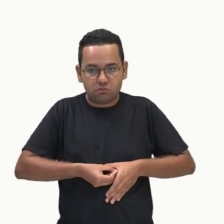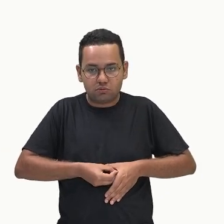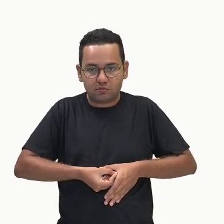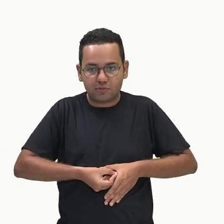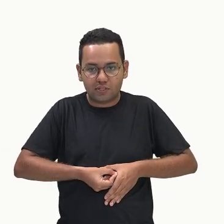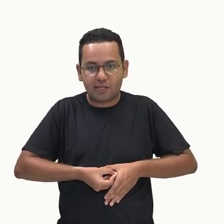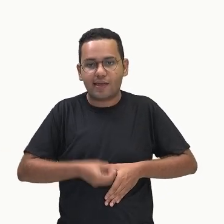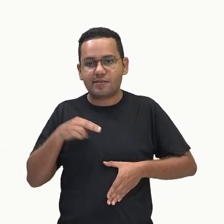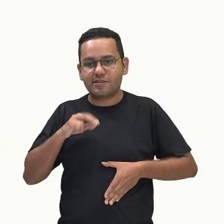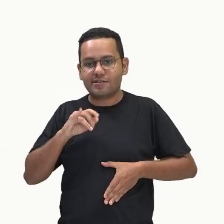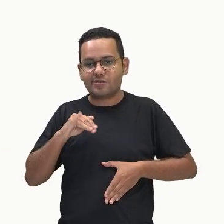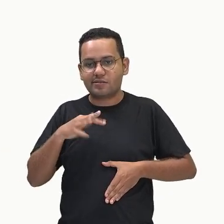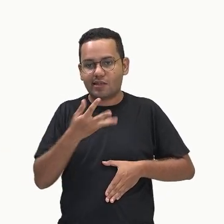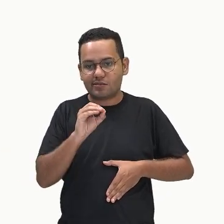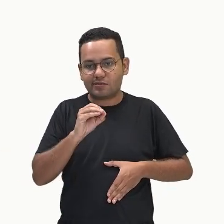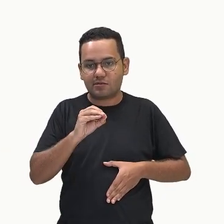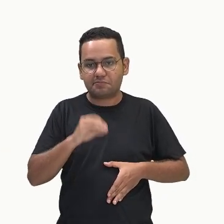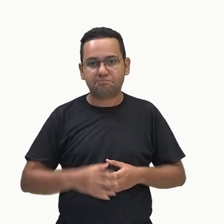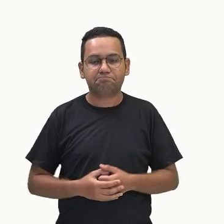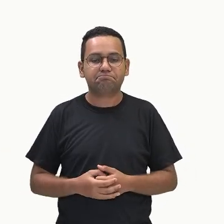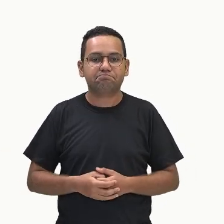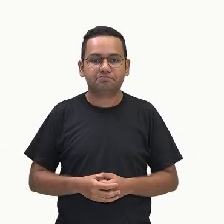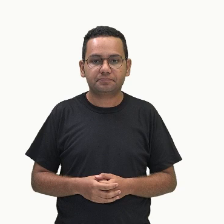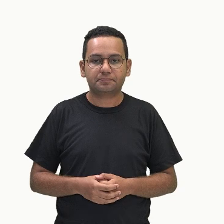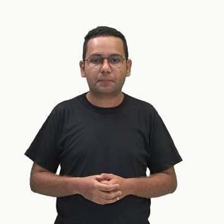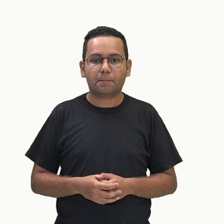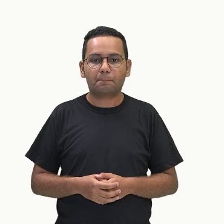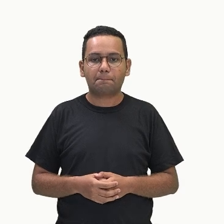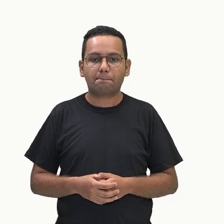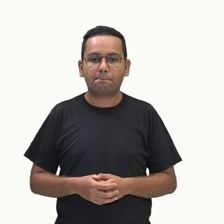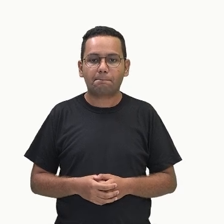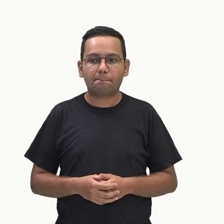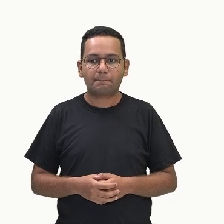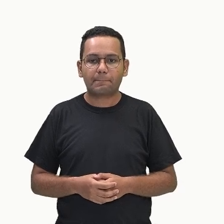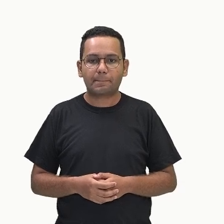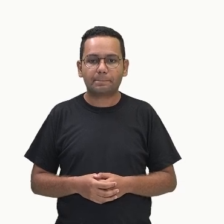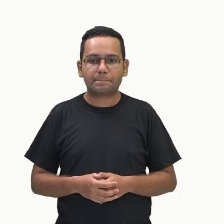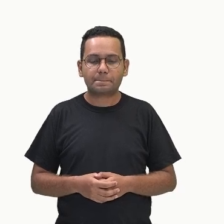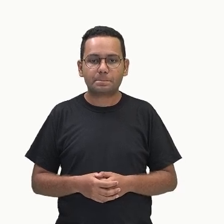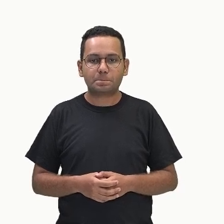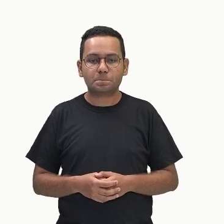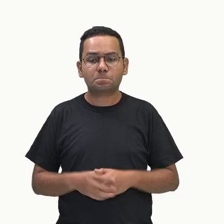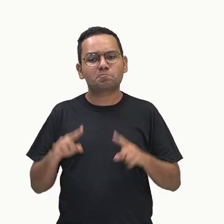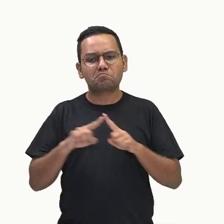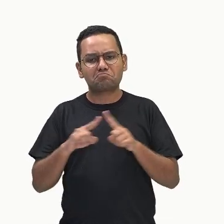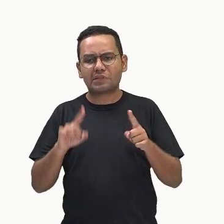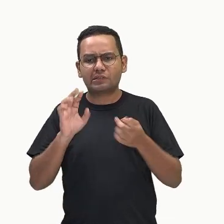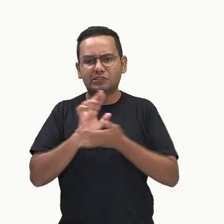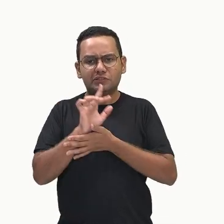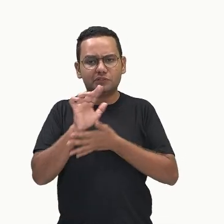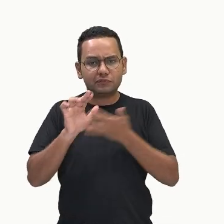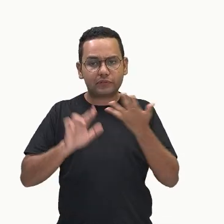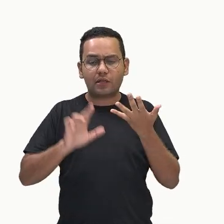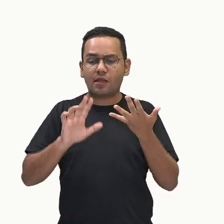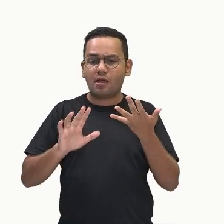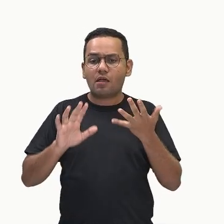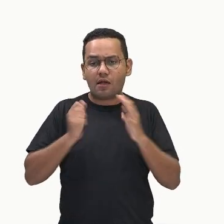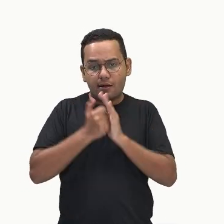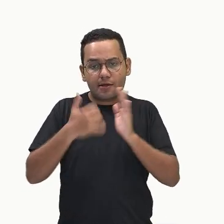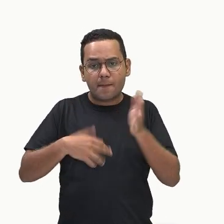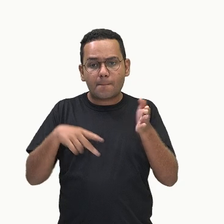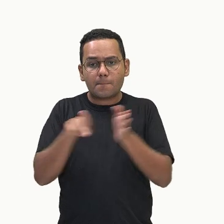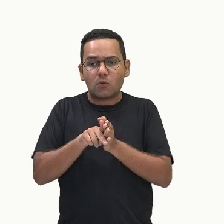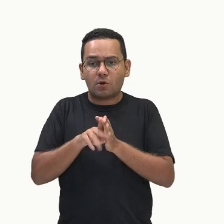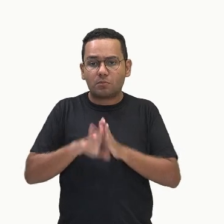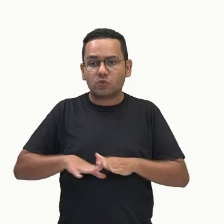das etapas do chamado ciclo ovariano, uma série de eventos que ocorrem no ovário.